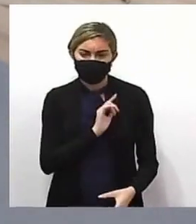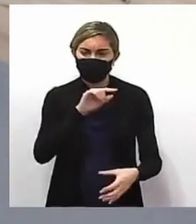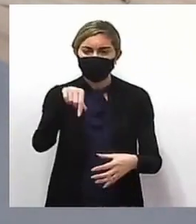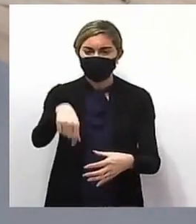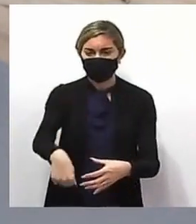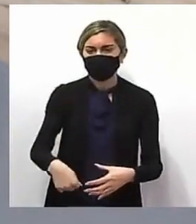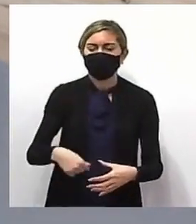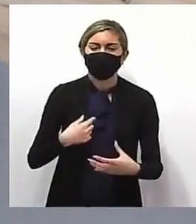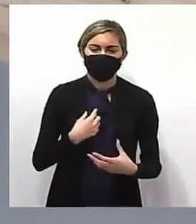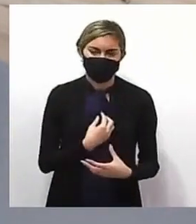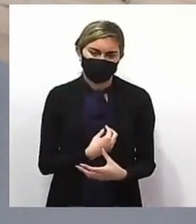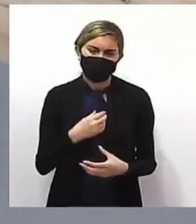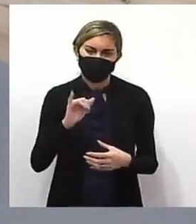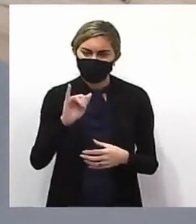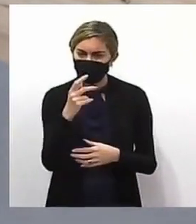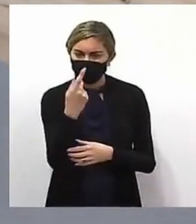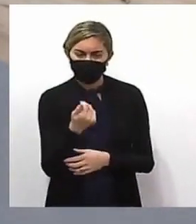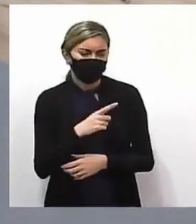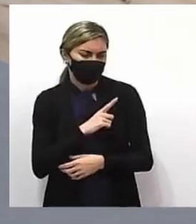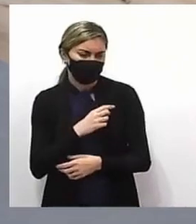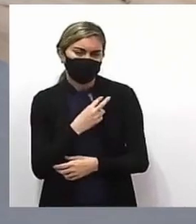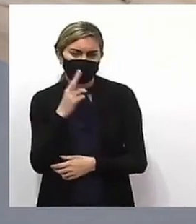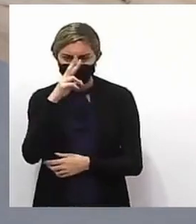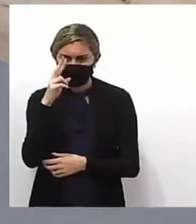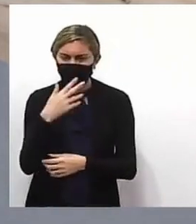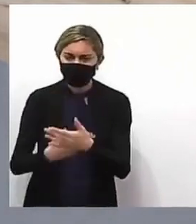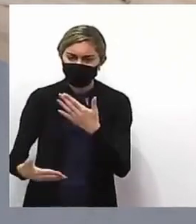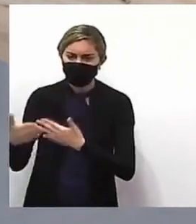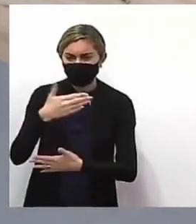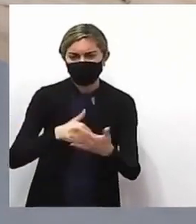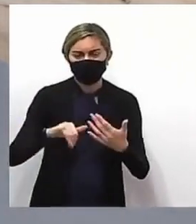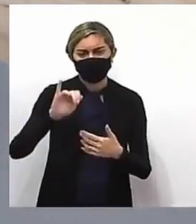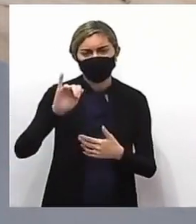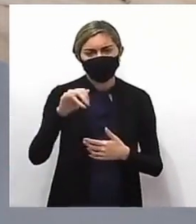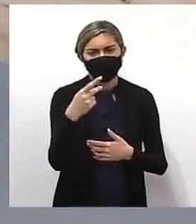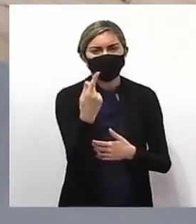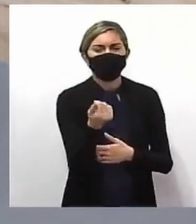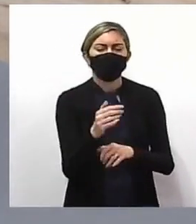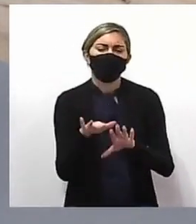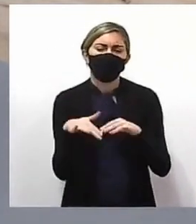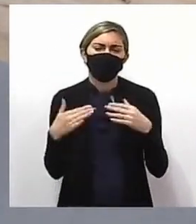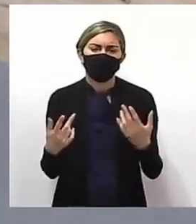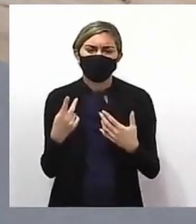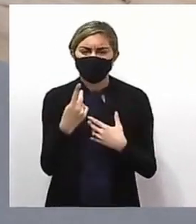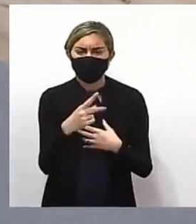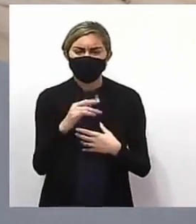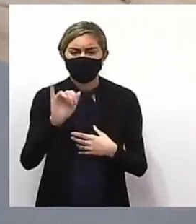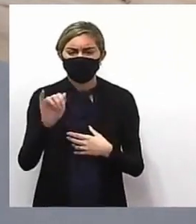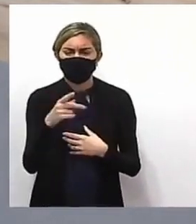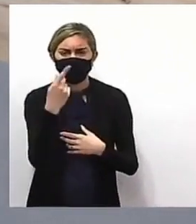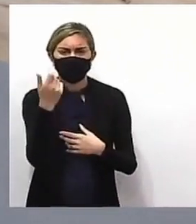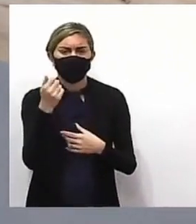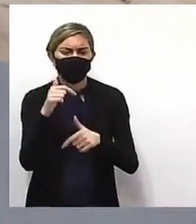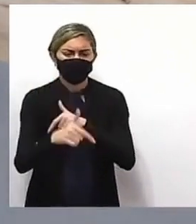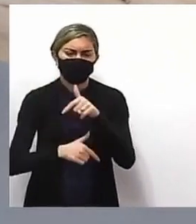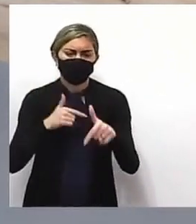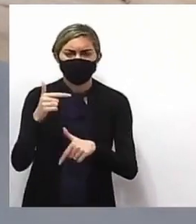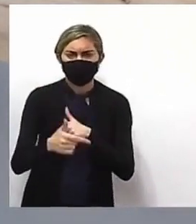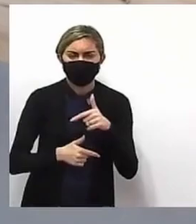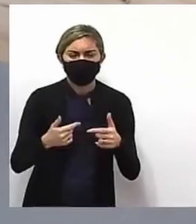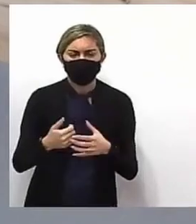você estava na ilha, né? Você tem uma história de uma relação com a ilha. Qual é a relação da ilha com o trabalho?